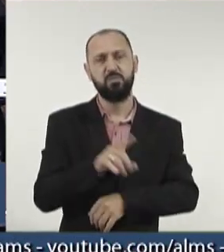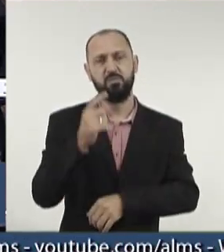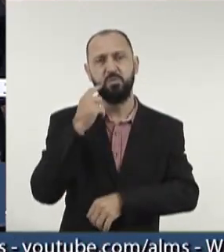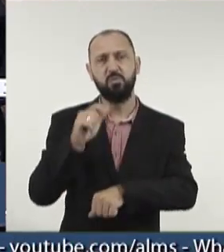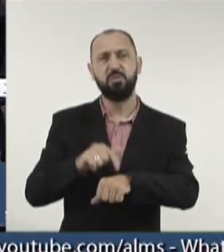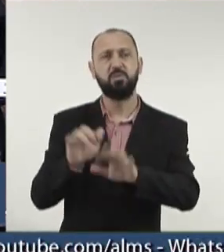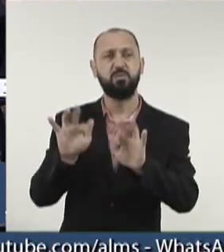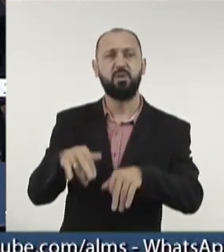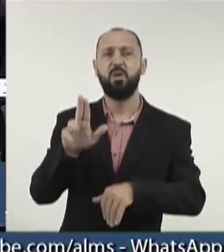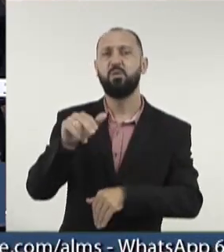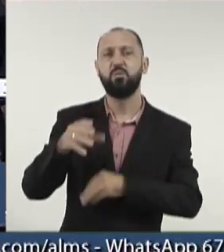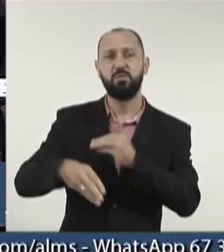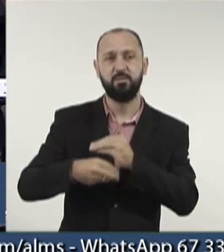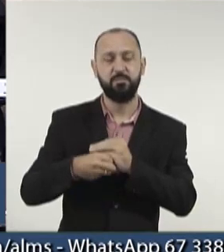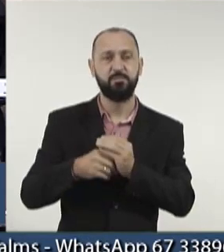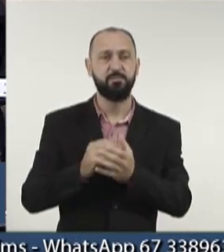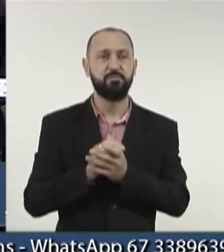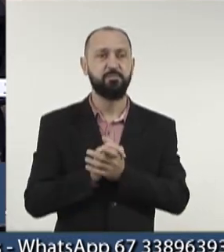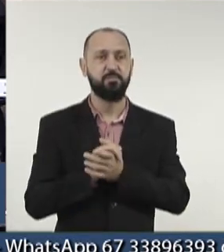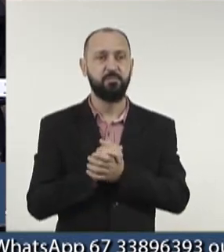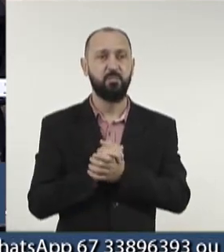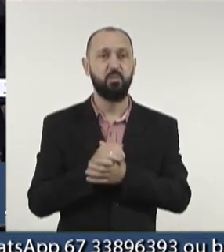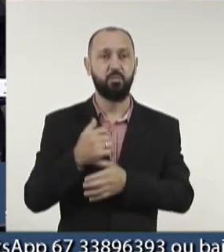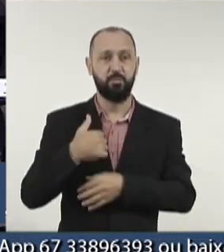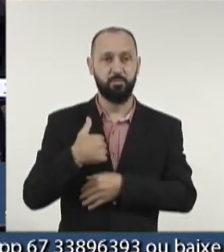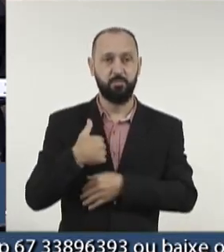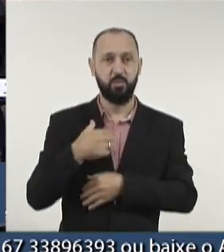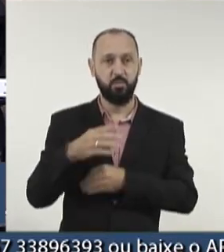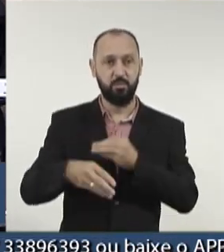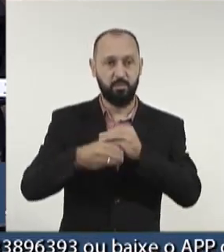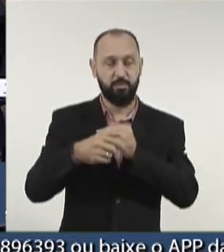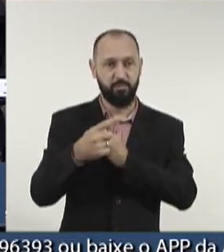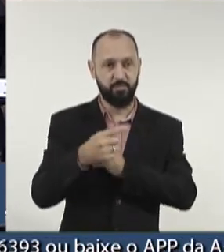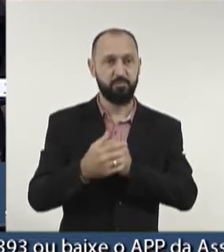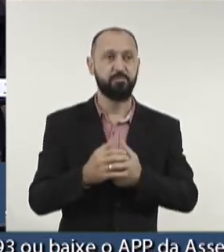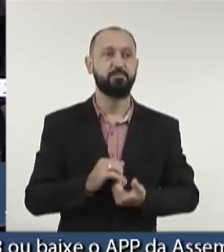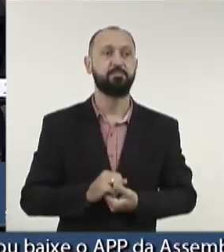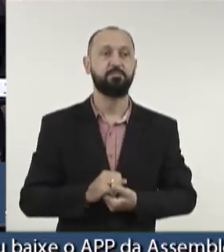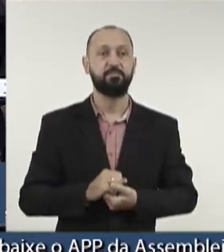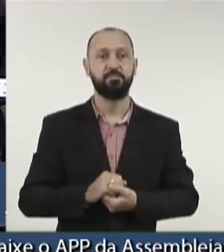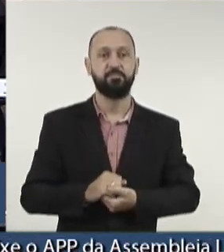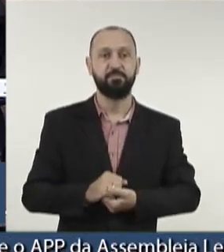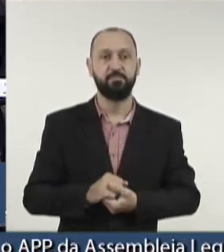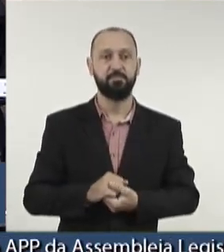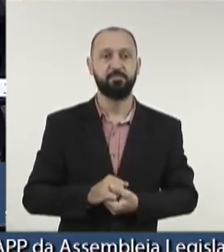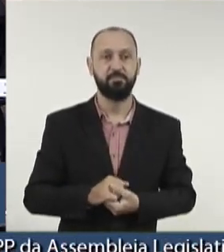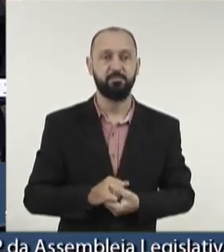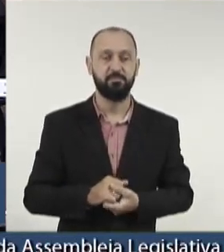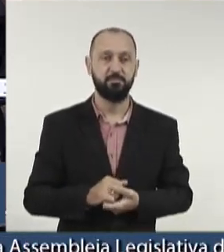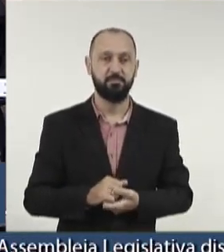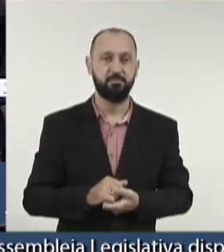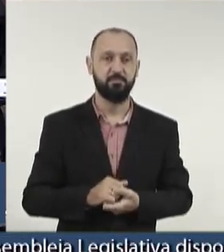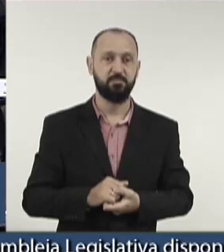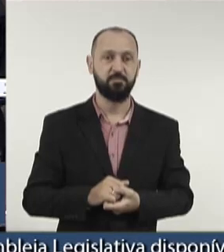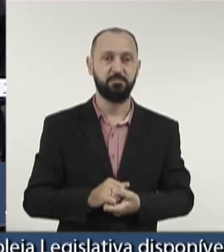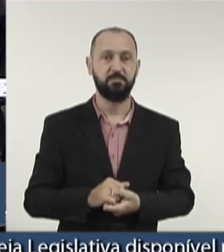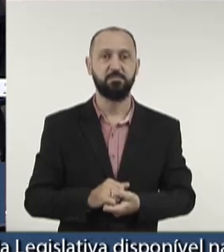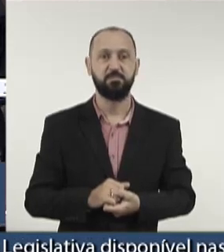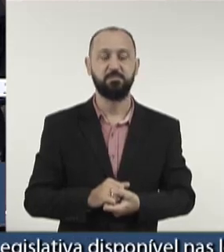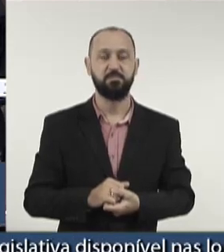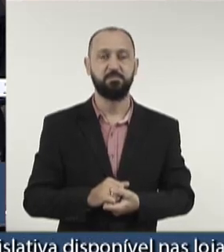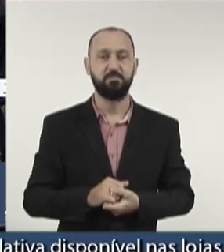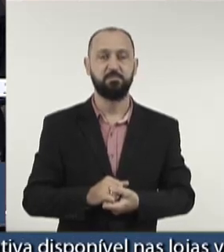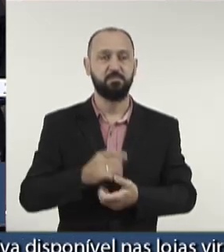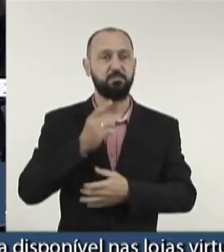Gleice, ela nunca me aparteou. Vou ceder meu tempo para Vossa Excelência. Obrigado, presidente. Bom,